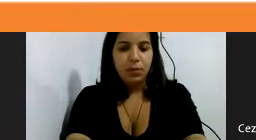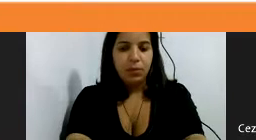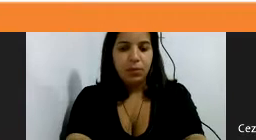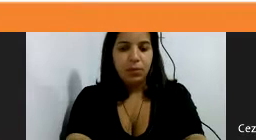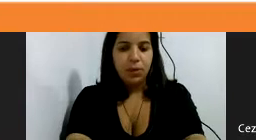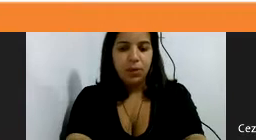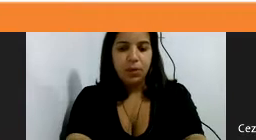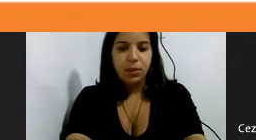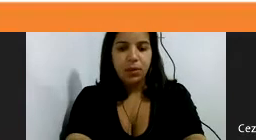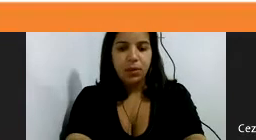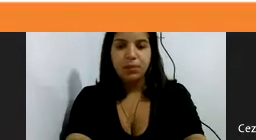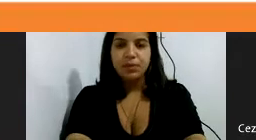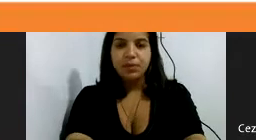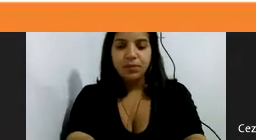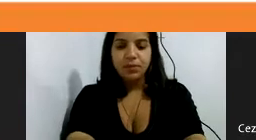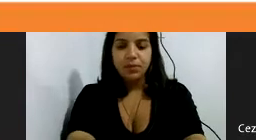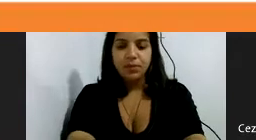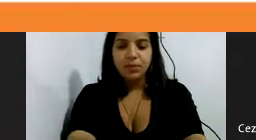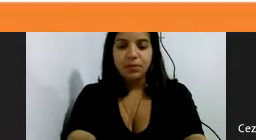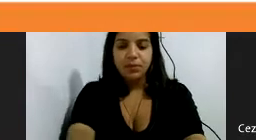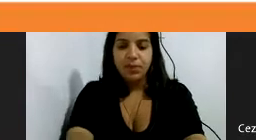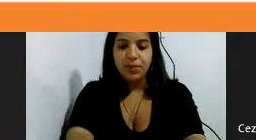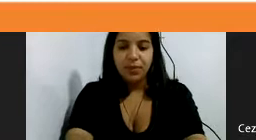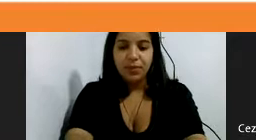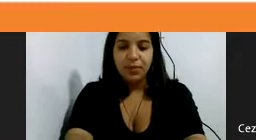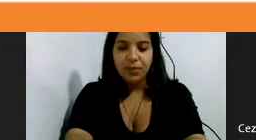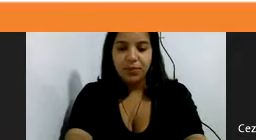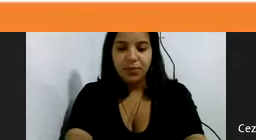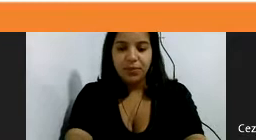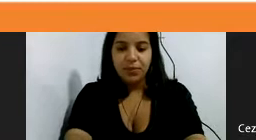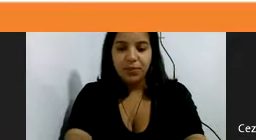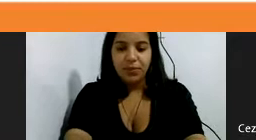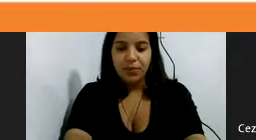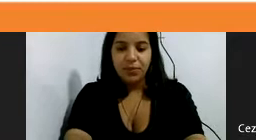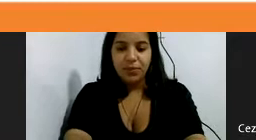Hein, pessoal? Qual que é o grupo sanguíneo?